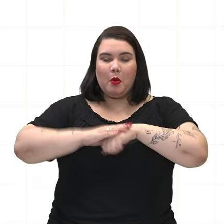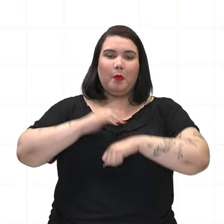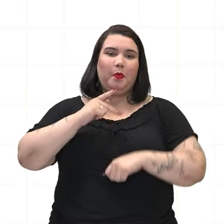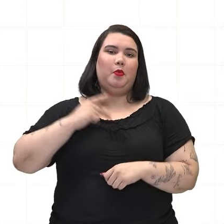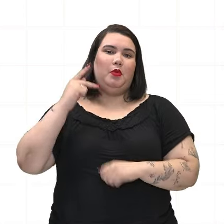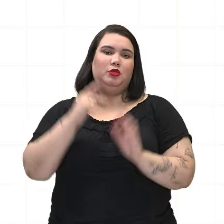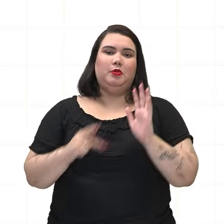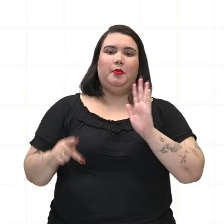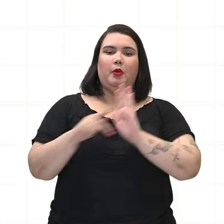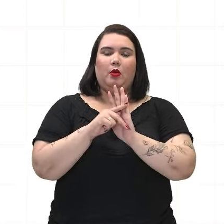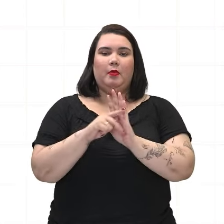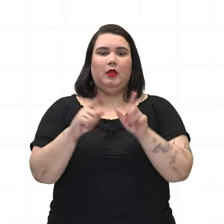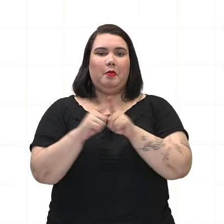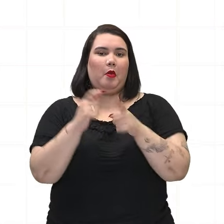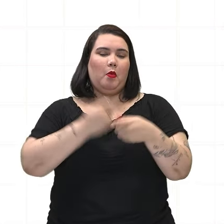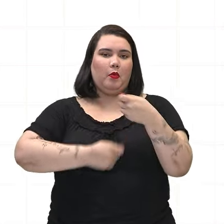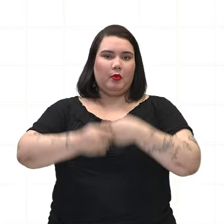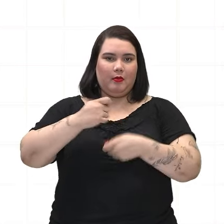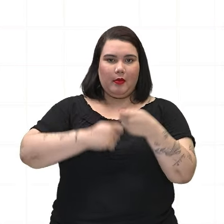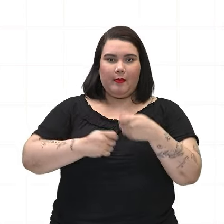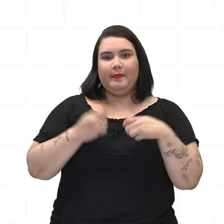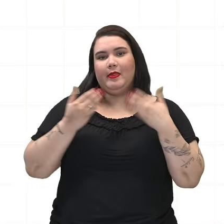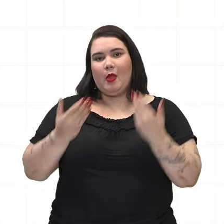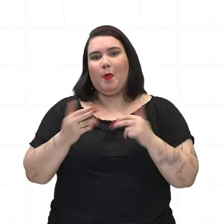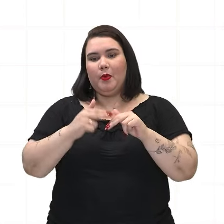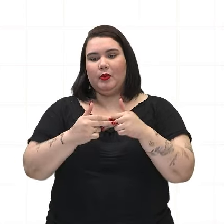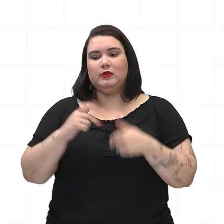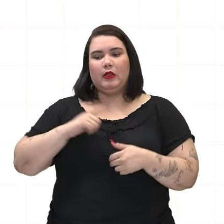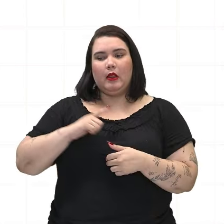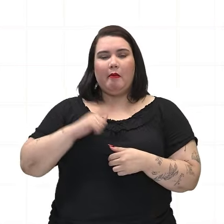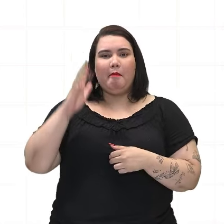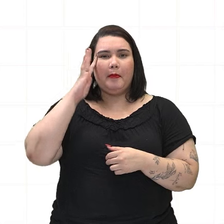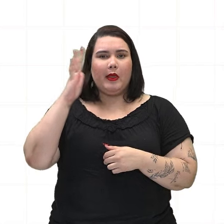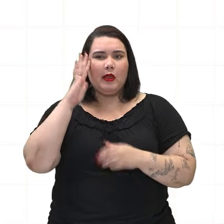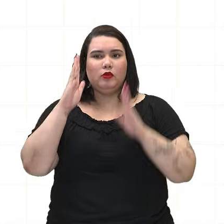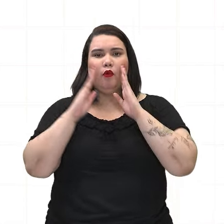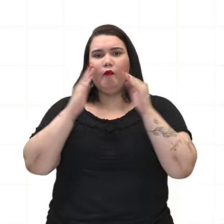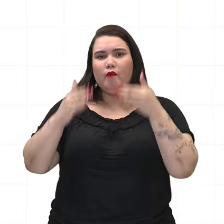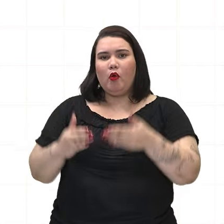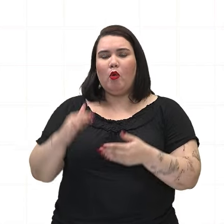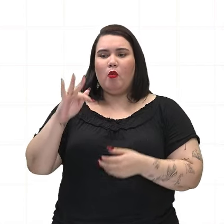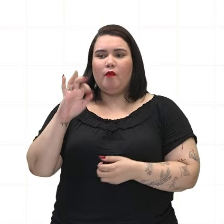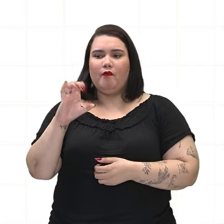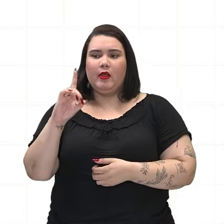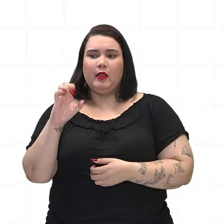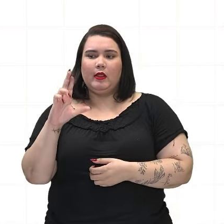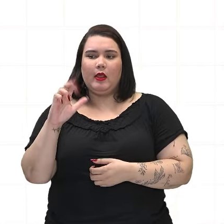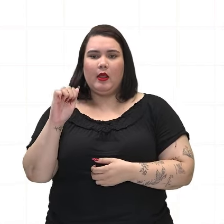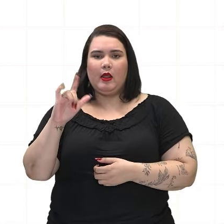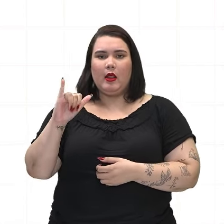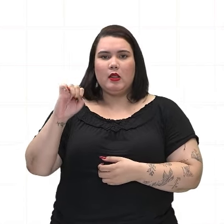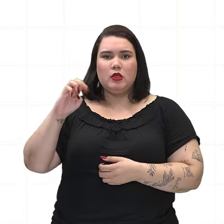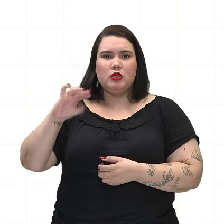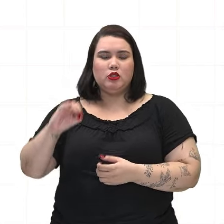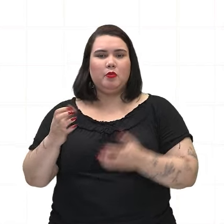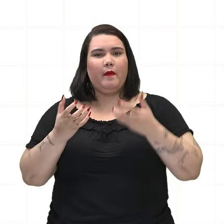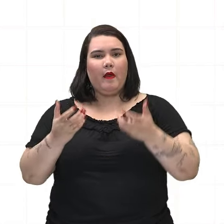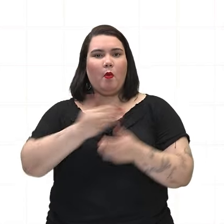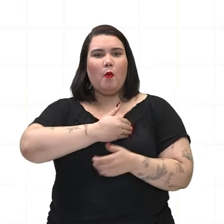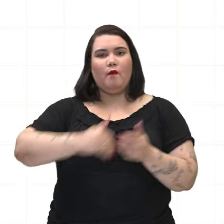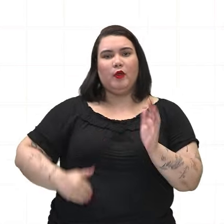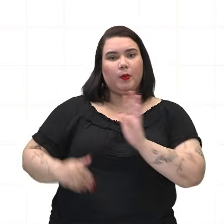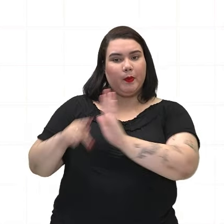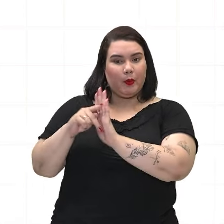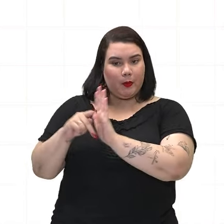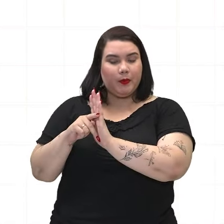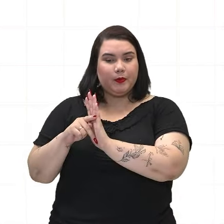política e econômica, por isso eles tinham essa questão do federalismo e também do republicanismo como forma de pensamento. Ok?